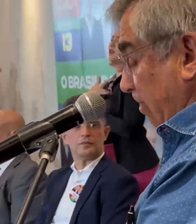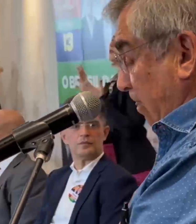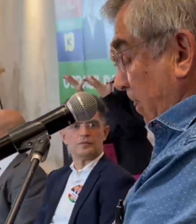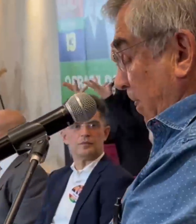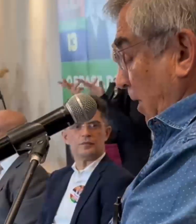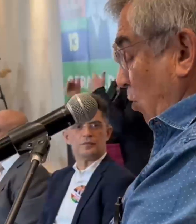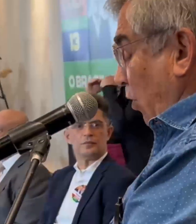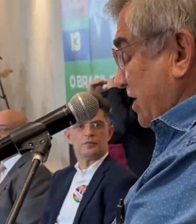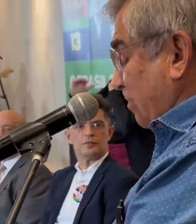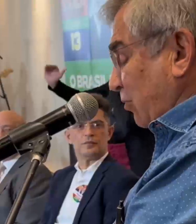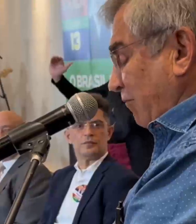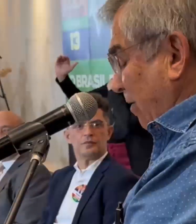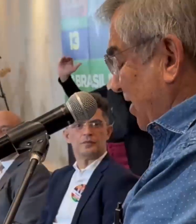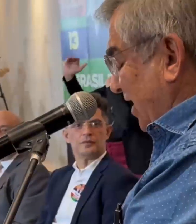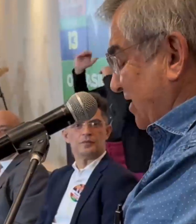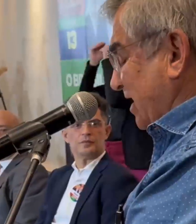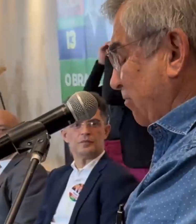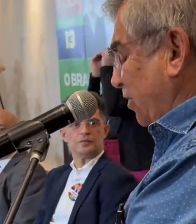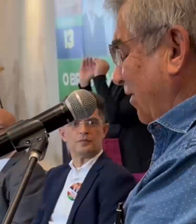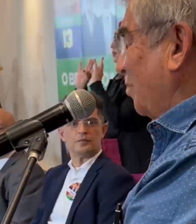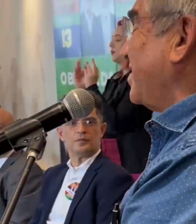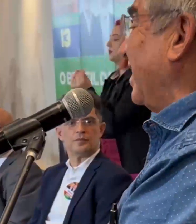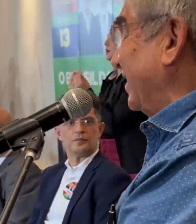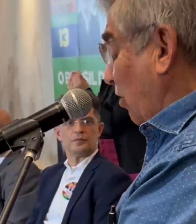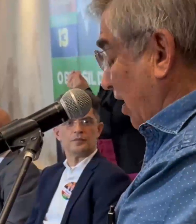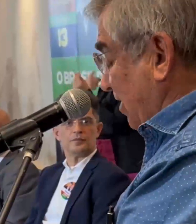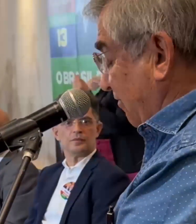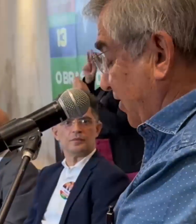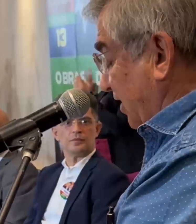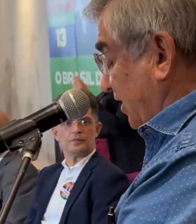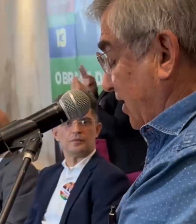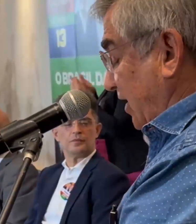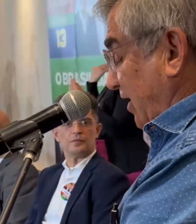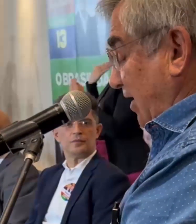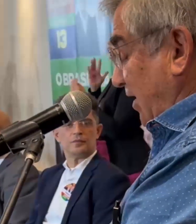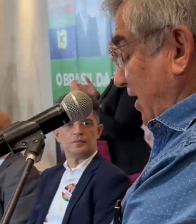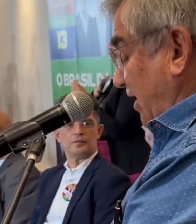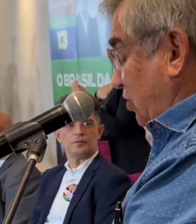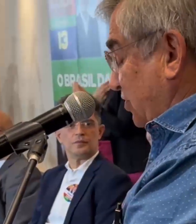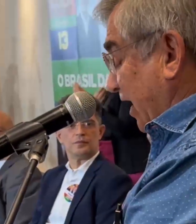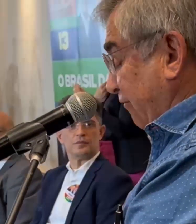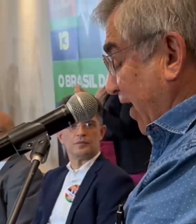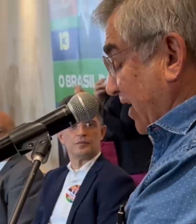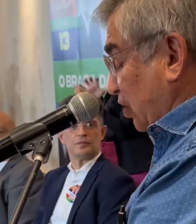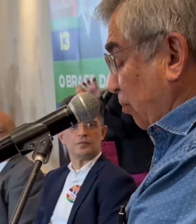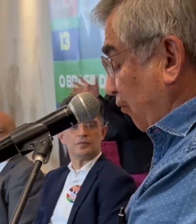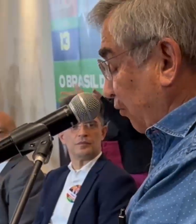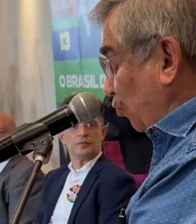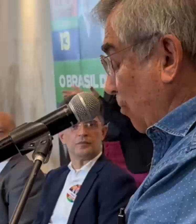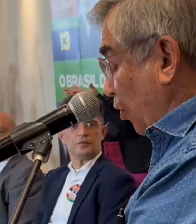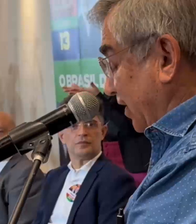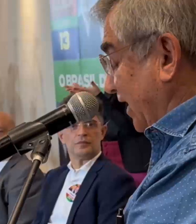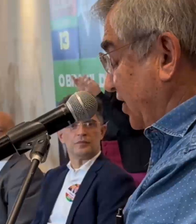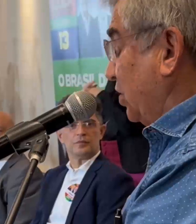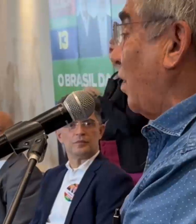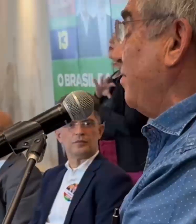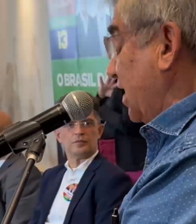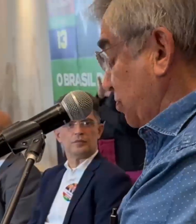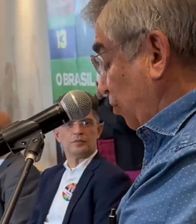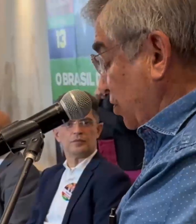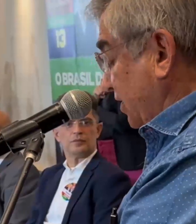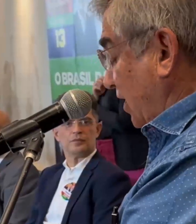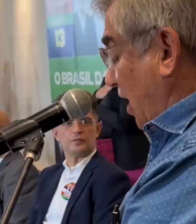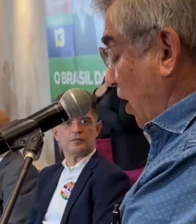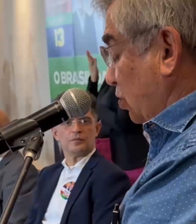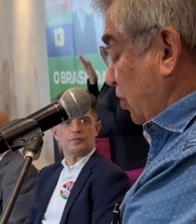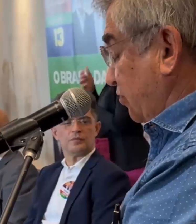plena o respeito à família sempre foi um valor central da minha vida isso se reflete no profundo amor que dedico